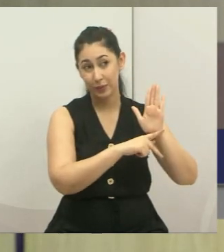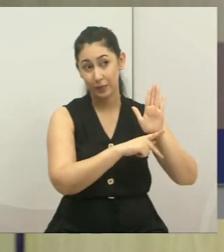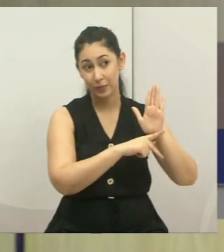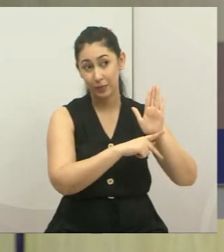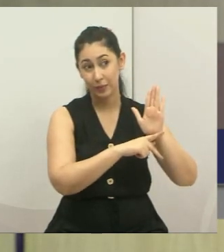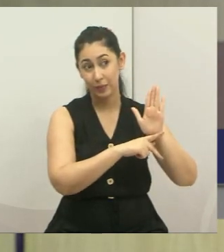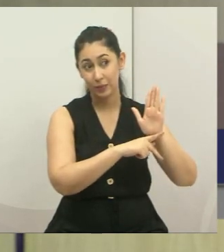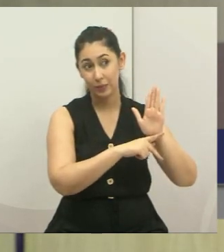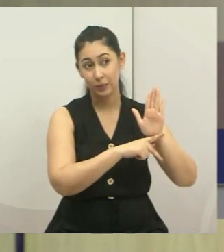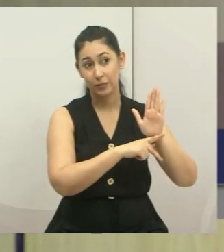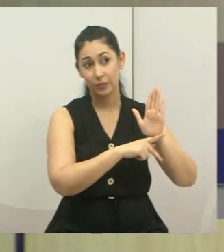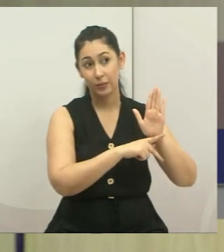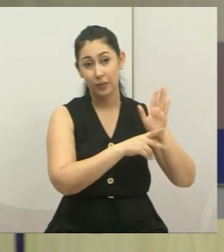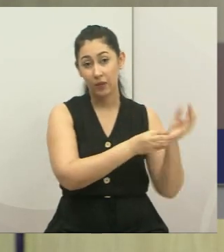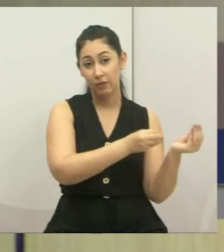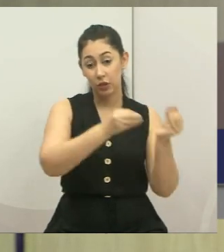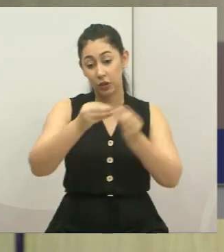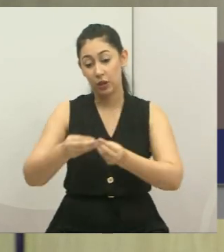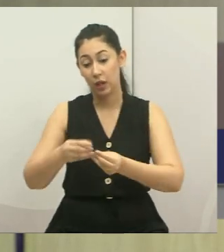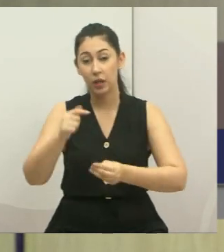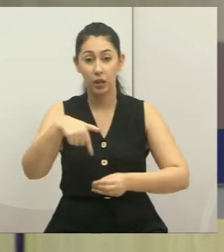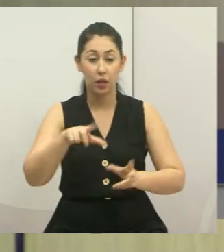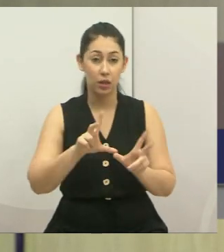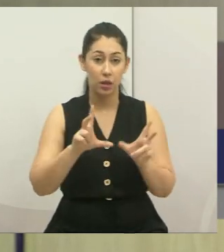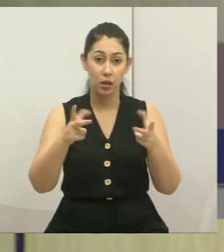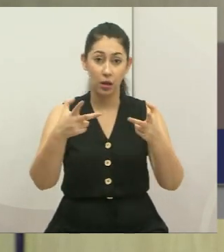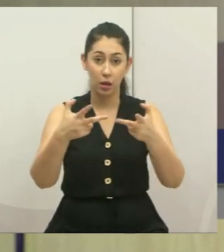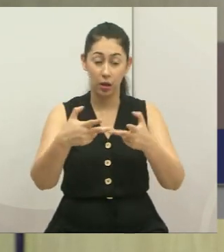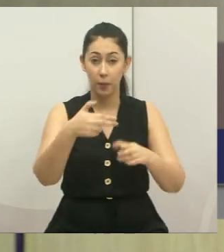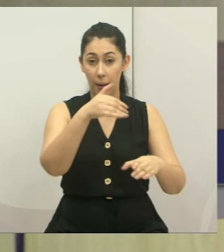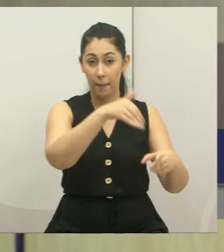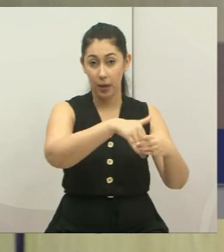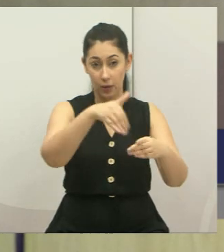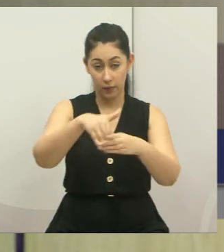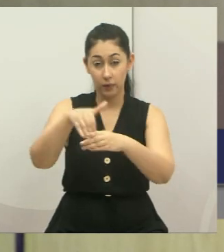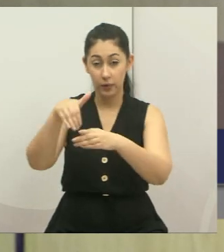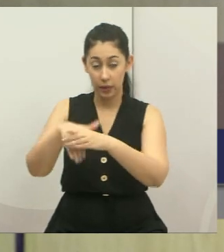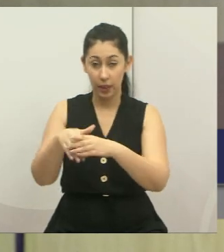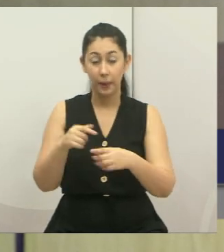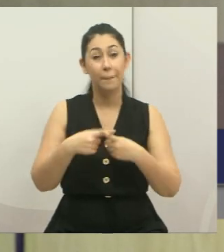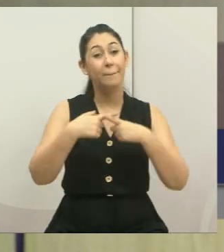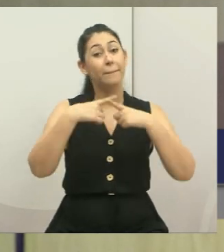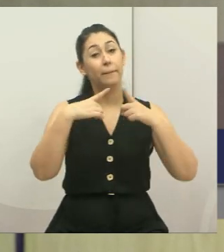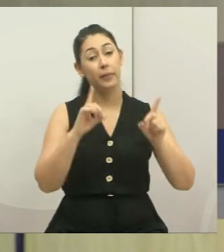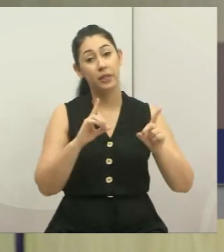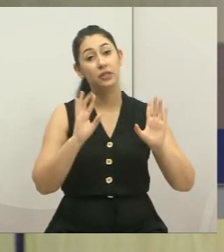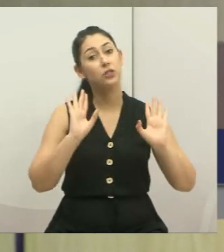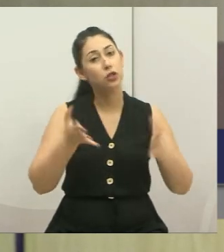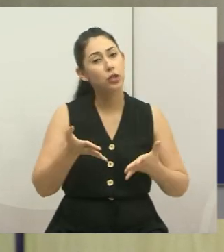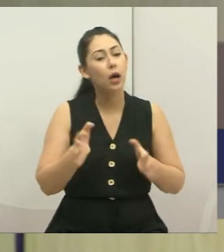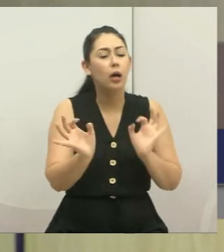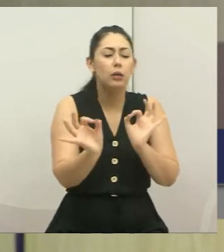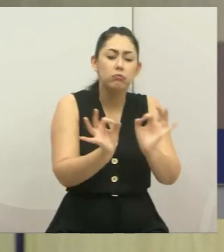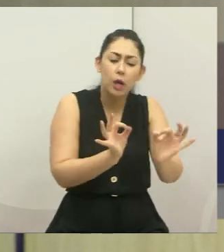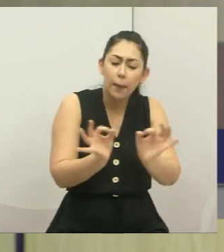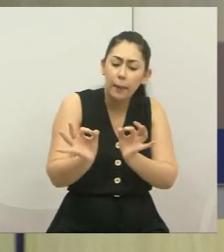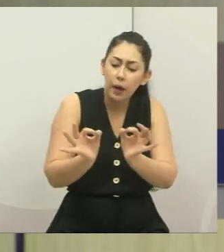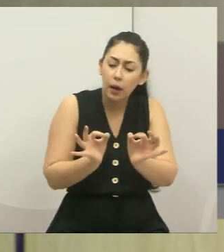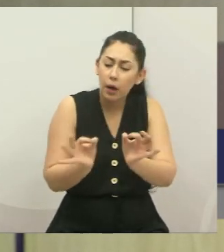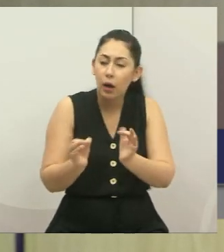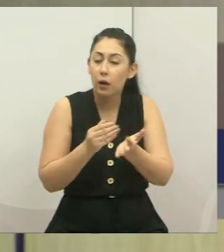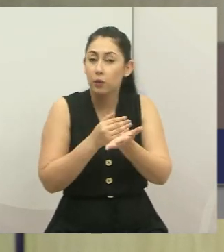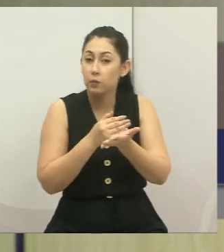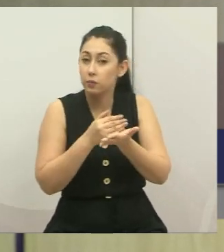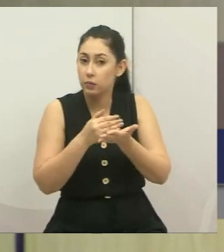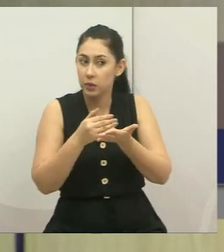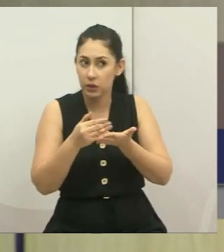para a Câmara Municipal aqui dos vereadores para aprovarem. Mas já estamos iniciando um